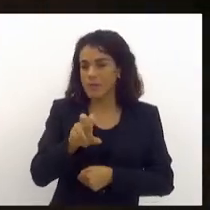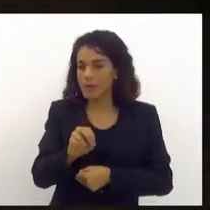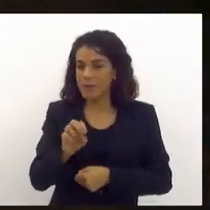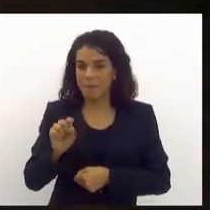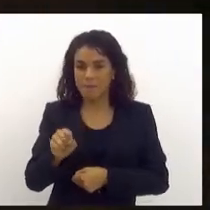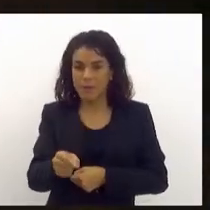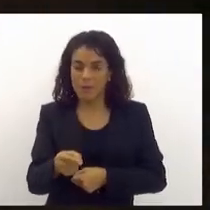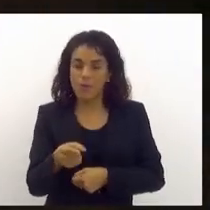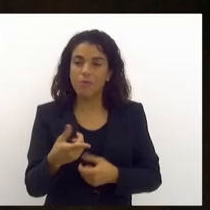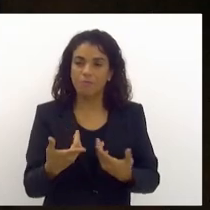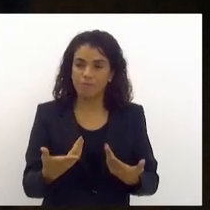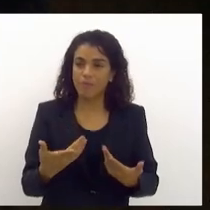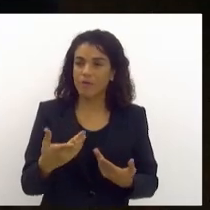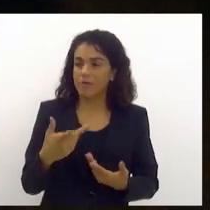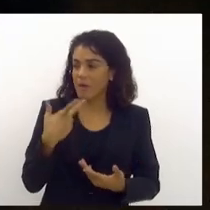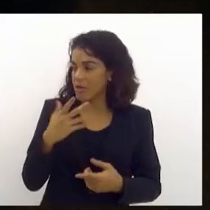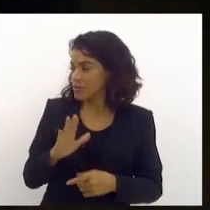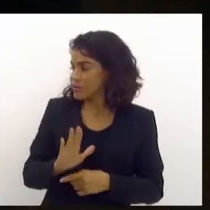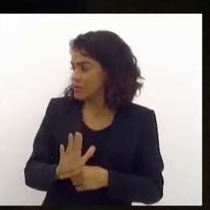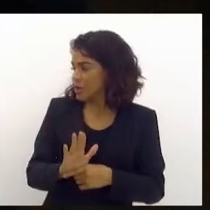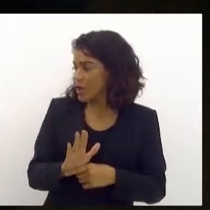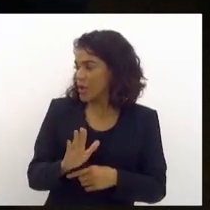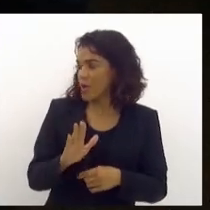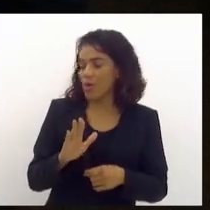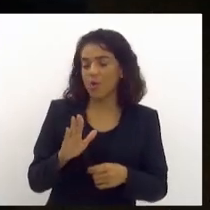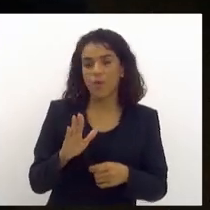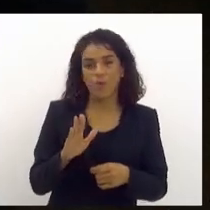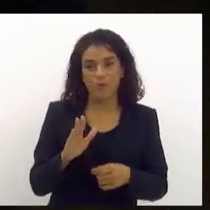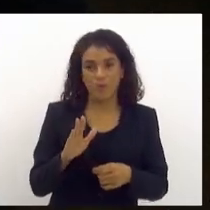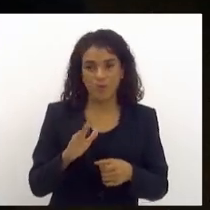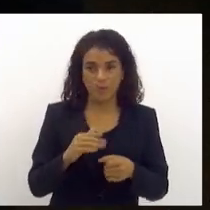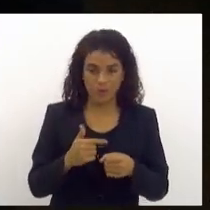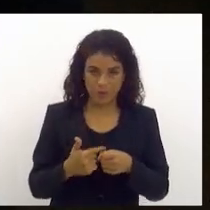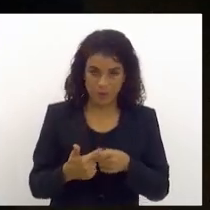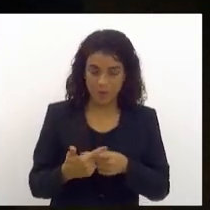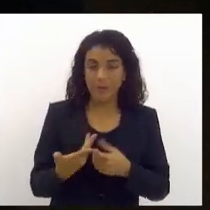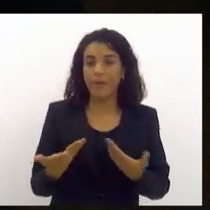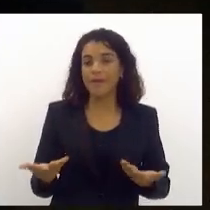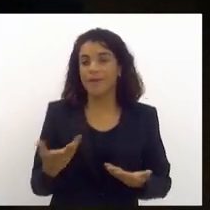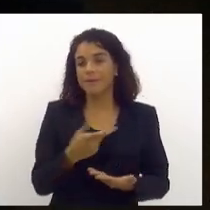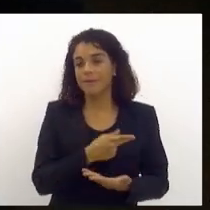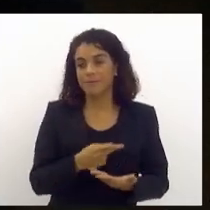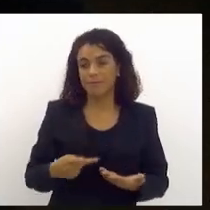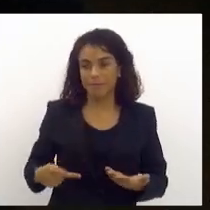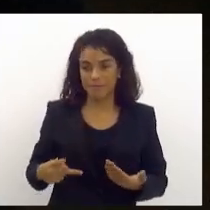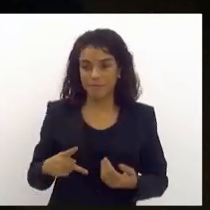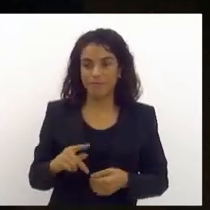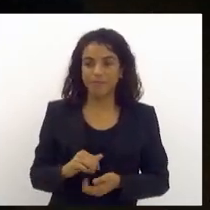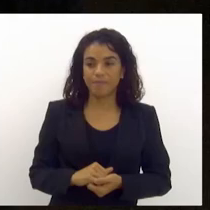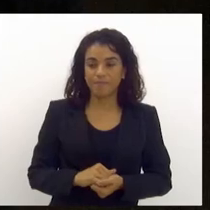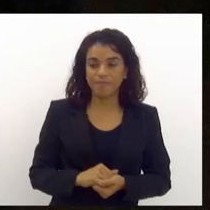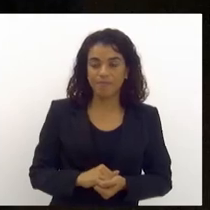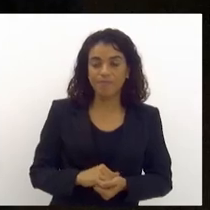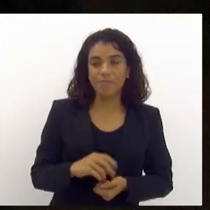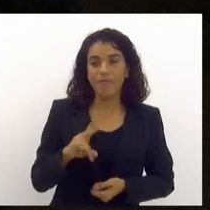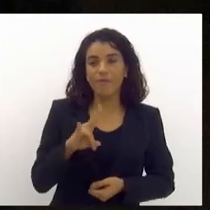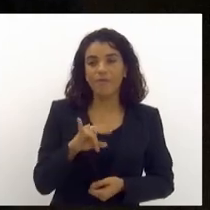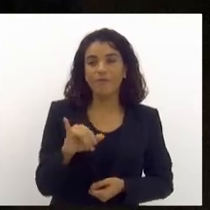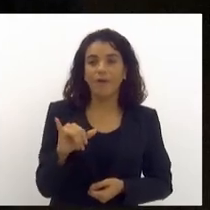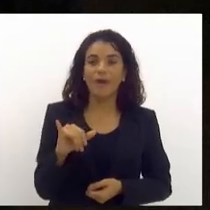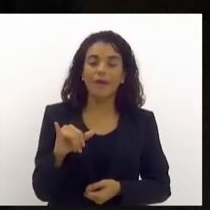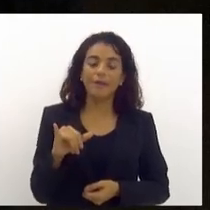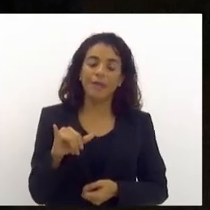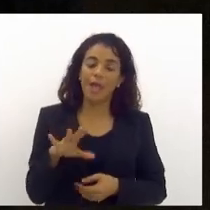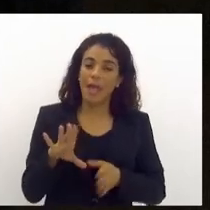emenda, 300 mil, 500, você vai estar ajudando aquele município que tem um orçamento pequeno. E aí, presidente, isso vai além só de você levar, né,